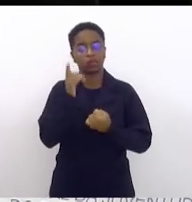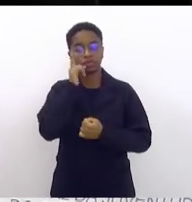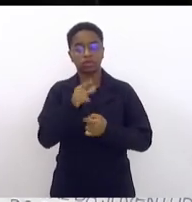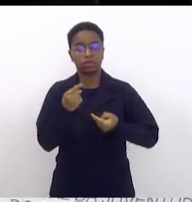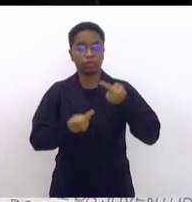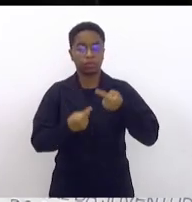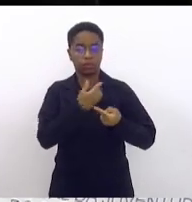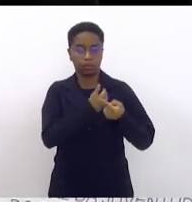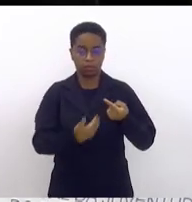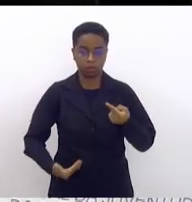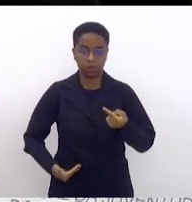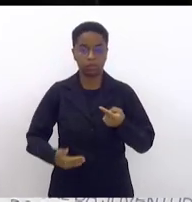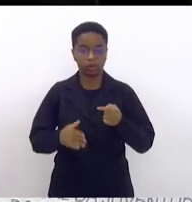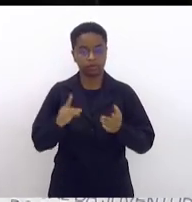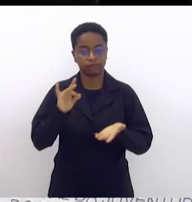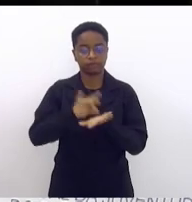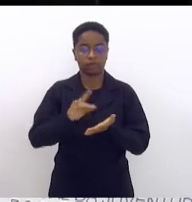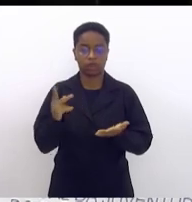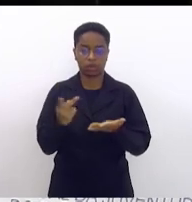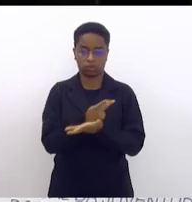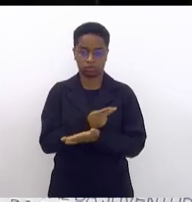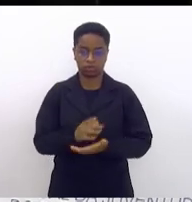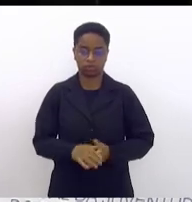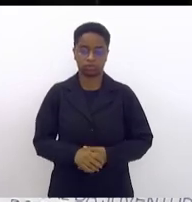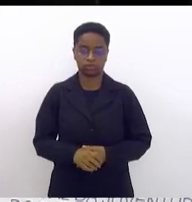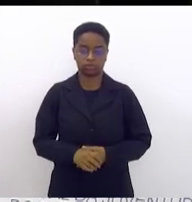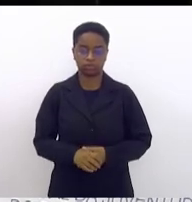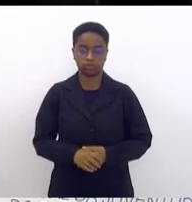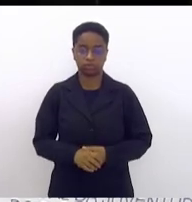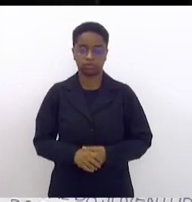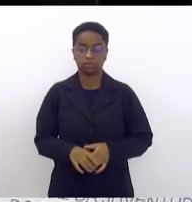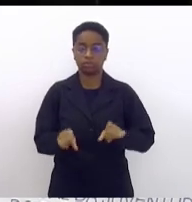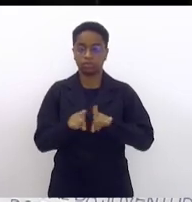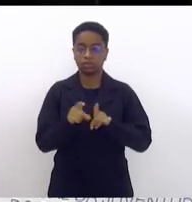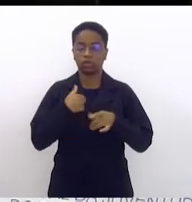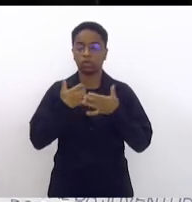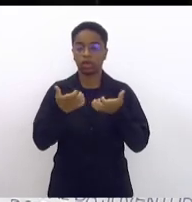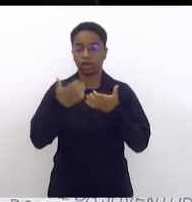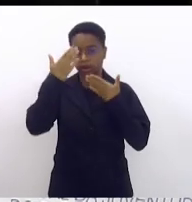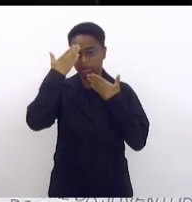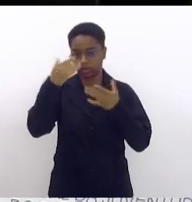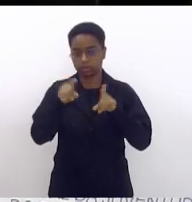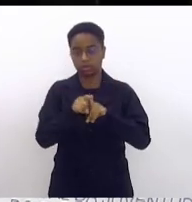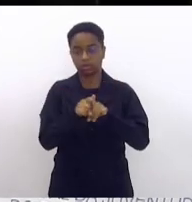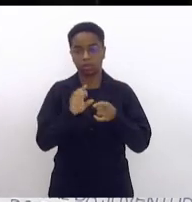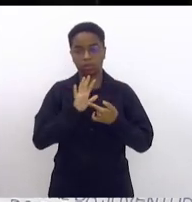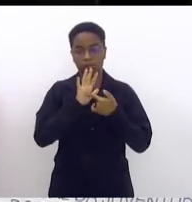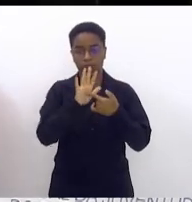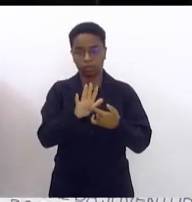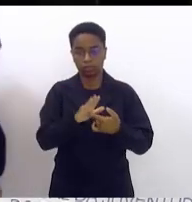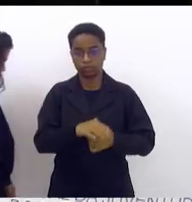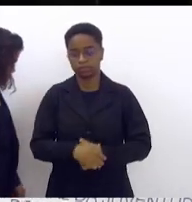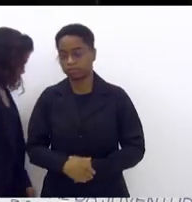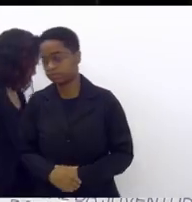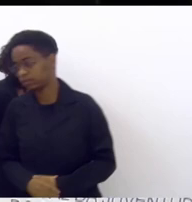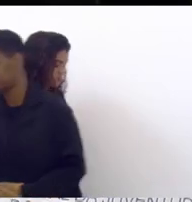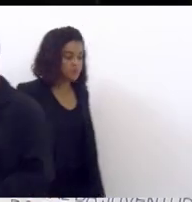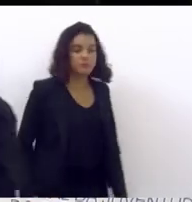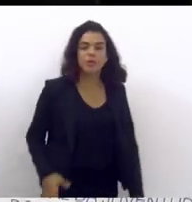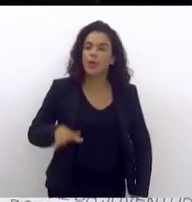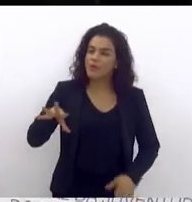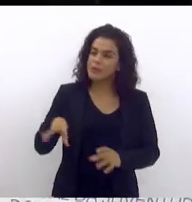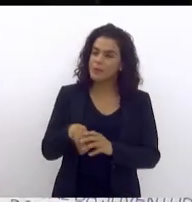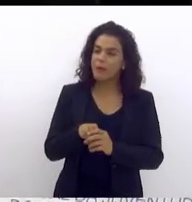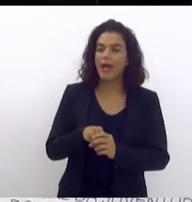sejam efetivadas eh queria também aqui agradecer e pontuar que do fórum que hoje eu faço parte